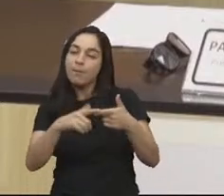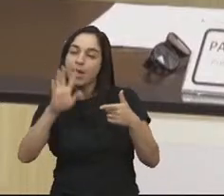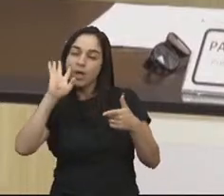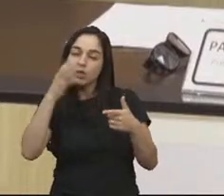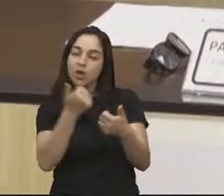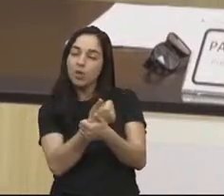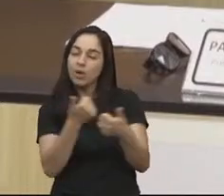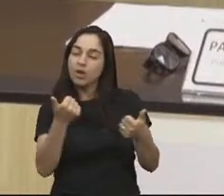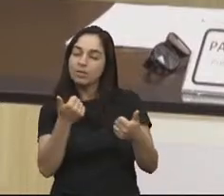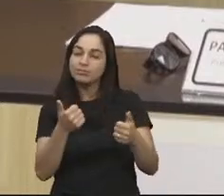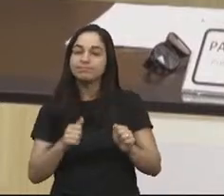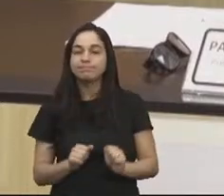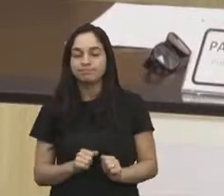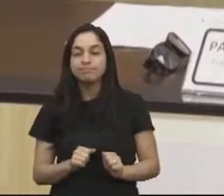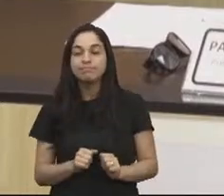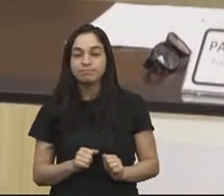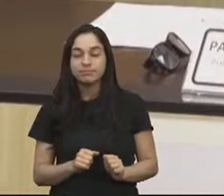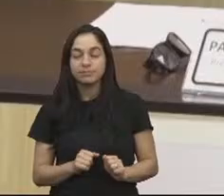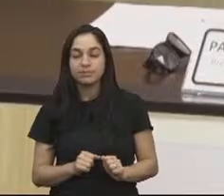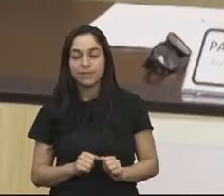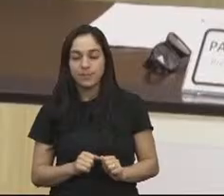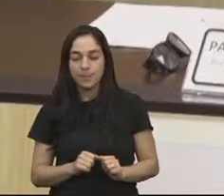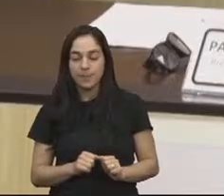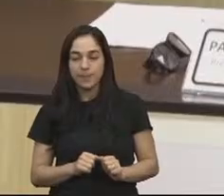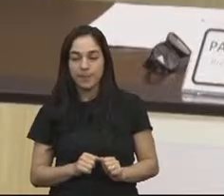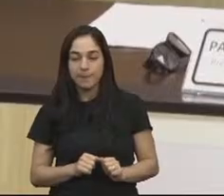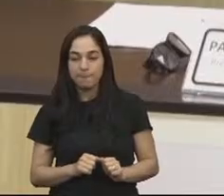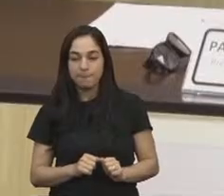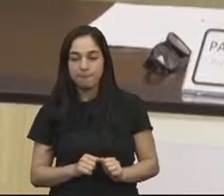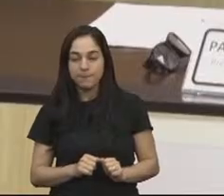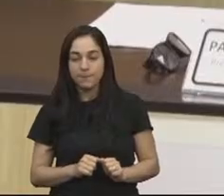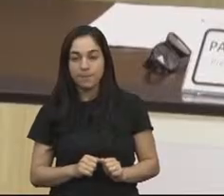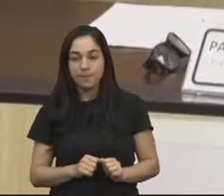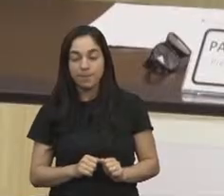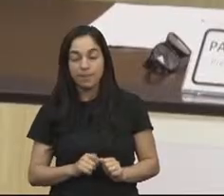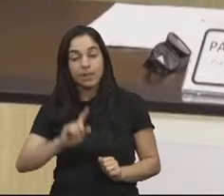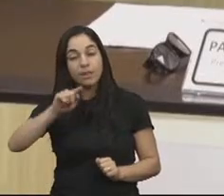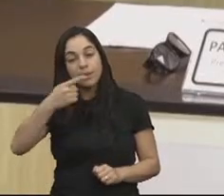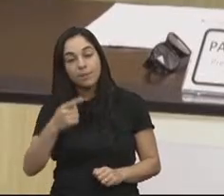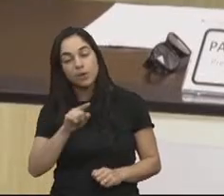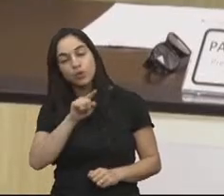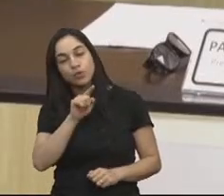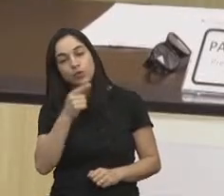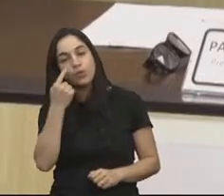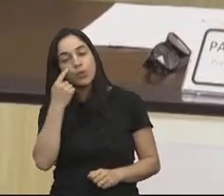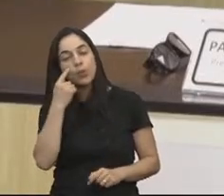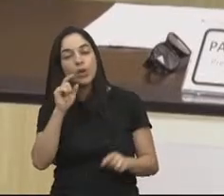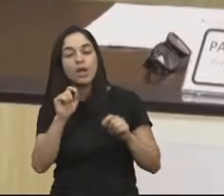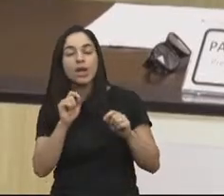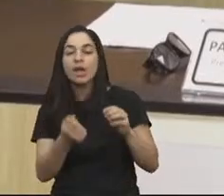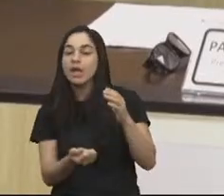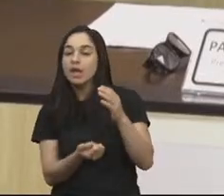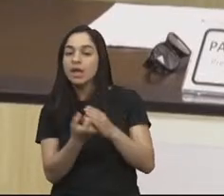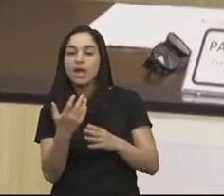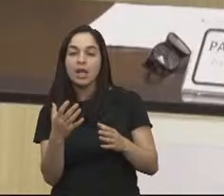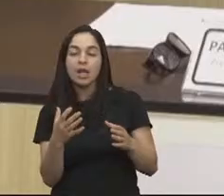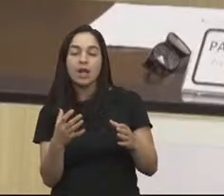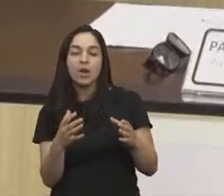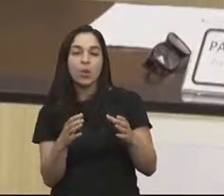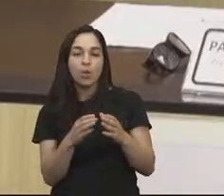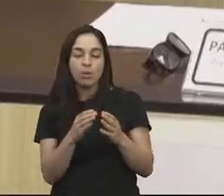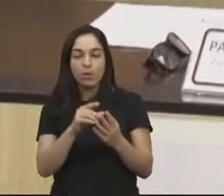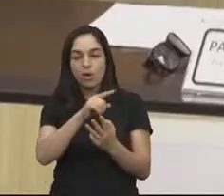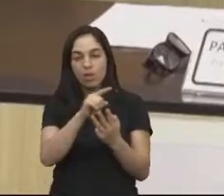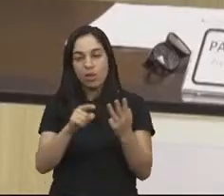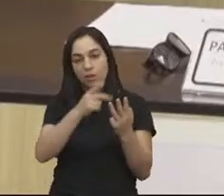bom? E aí, Lazinho, depois você vê, você faz essa comissão aí, 3 pessoas aí, você passa